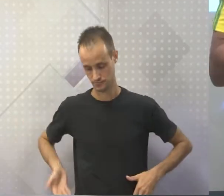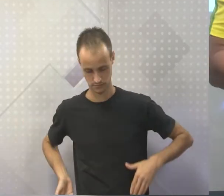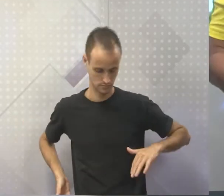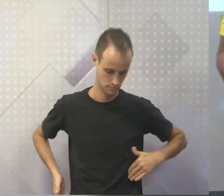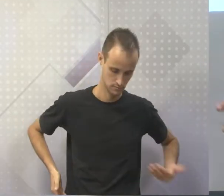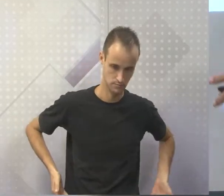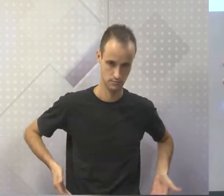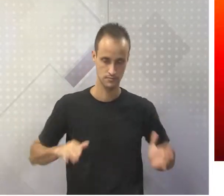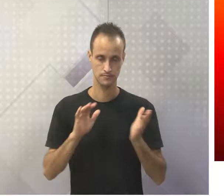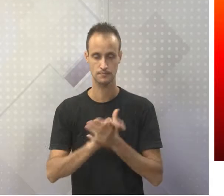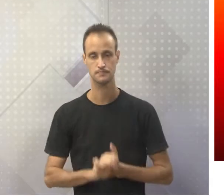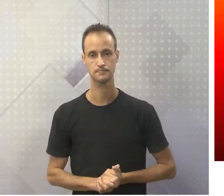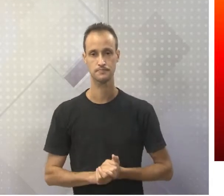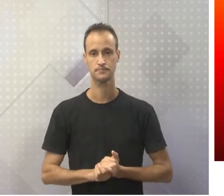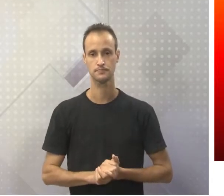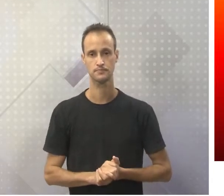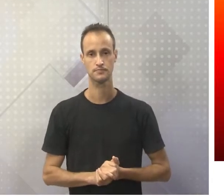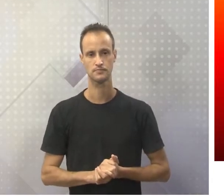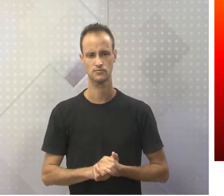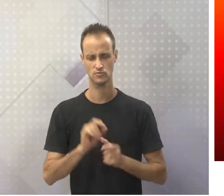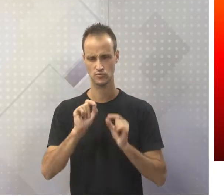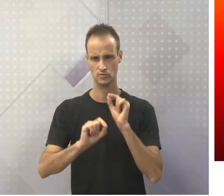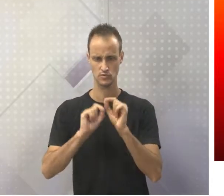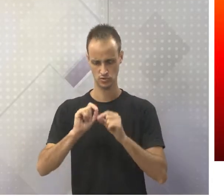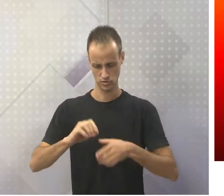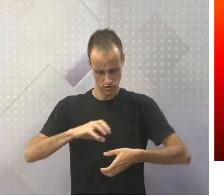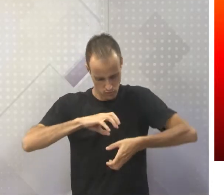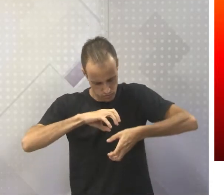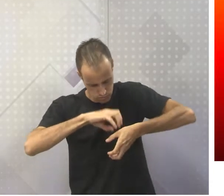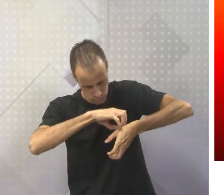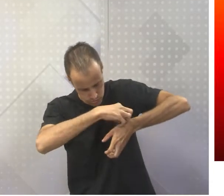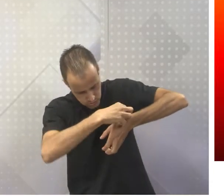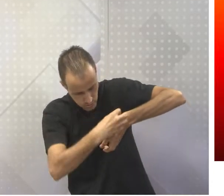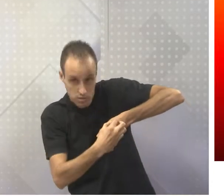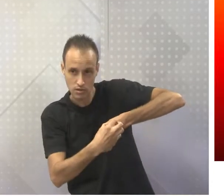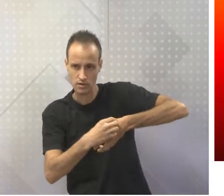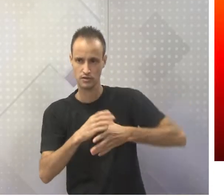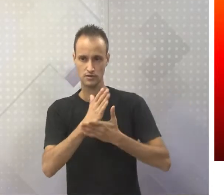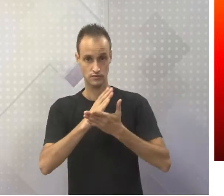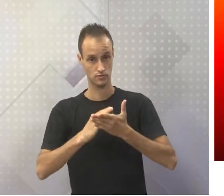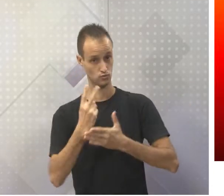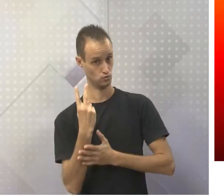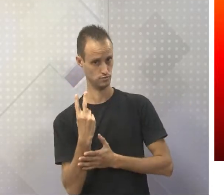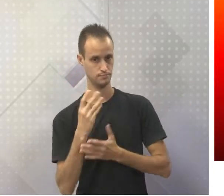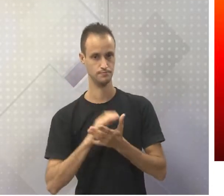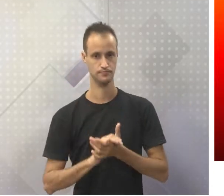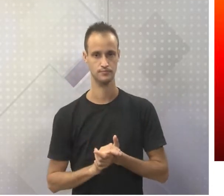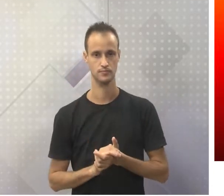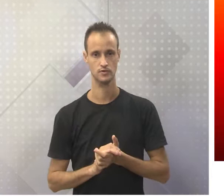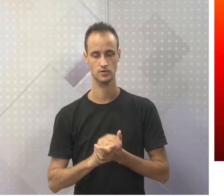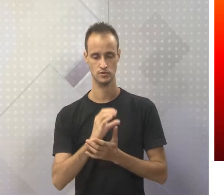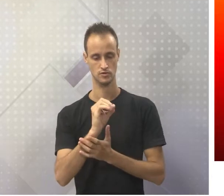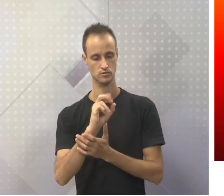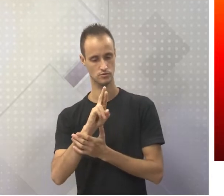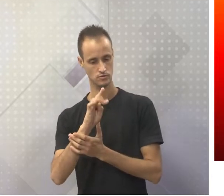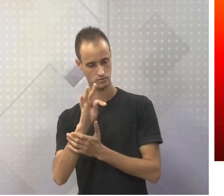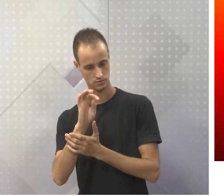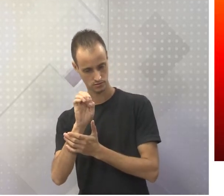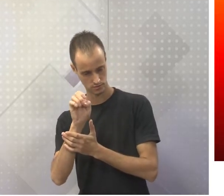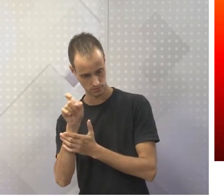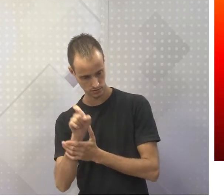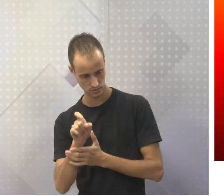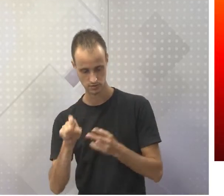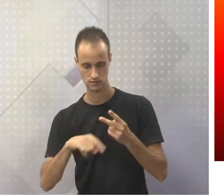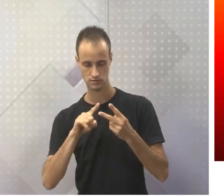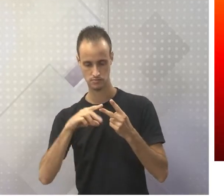e do outro. Elas são estruturas gordurosas e ela é dividida em duas regiões. O córtex e a medula.